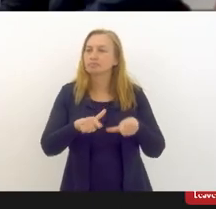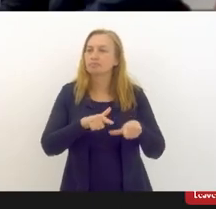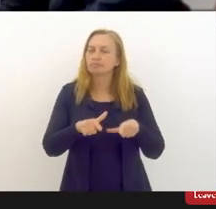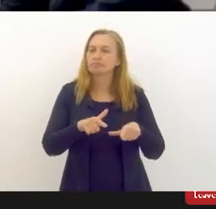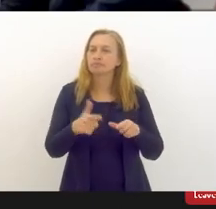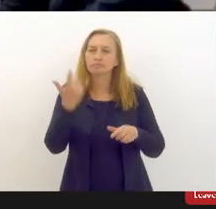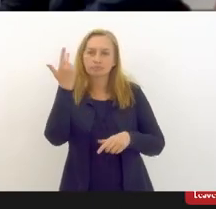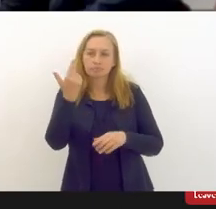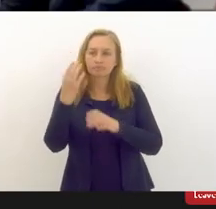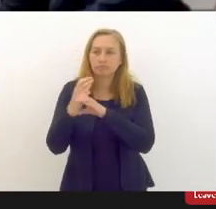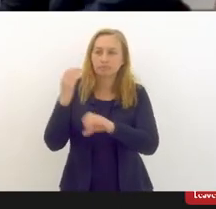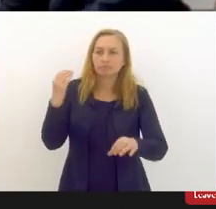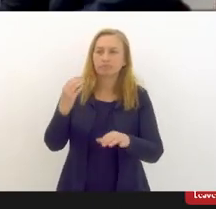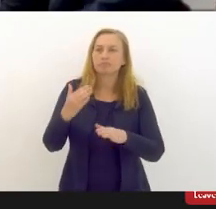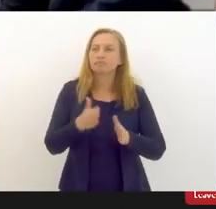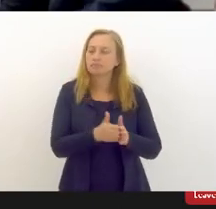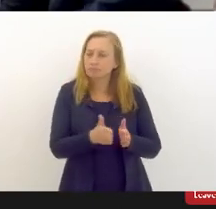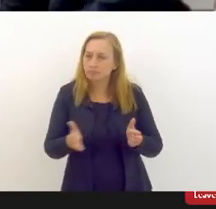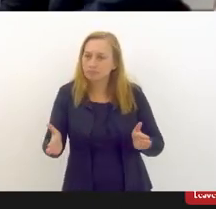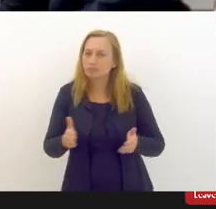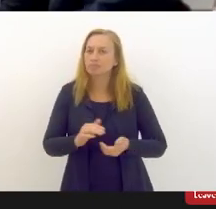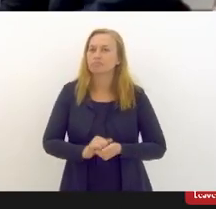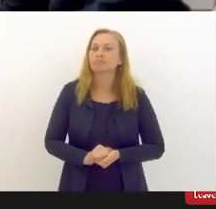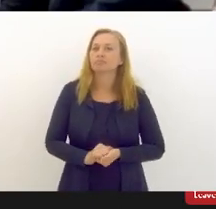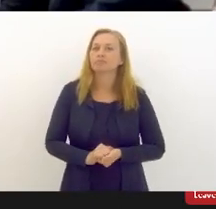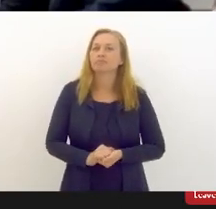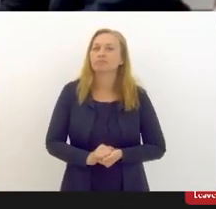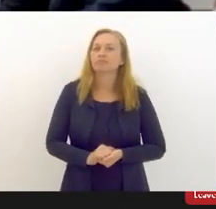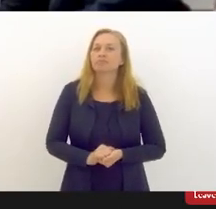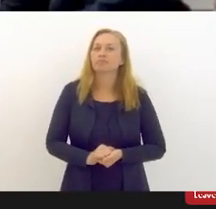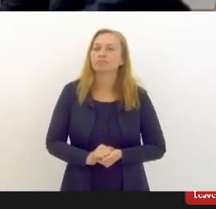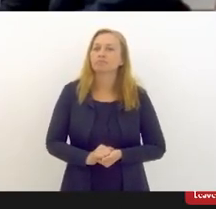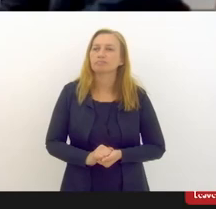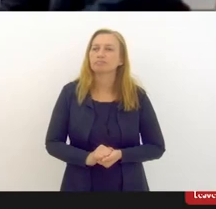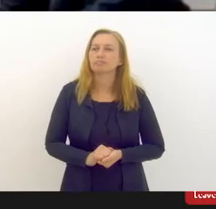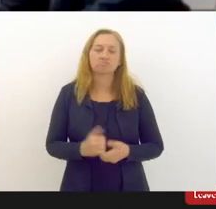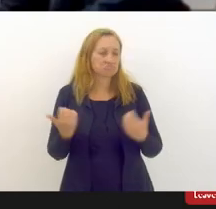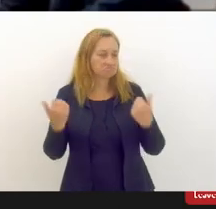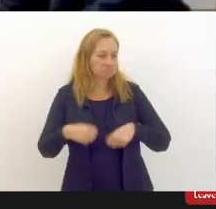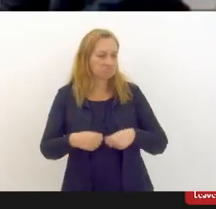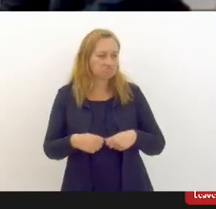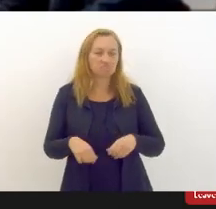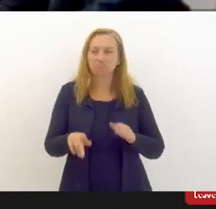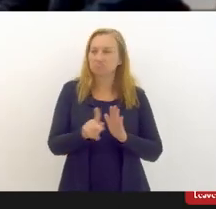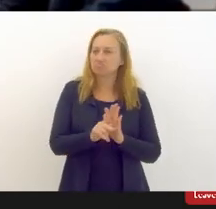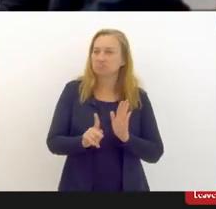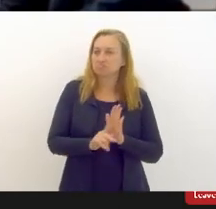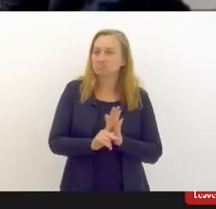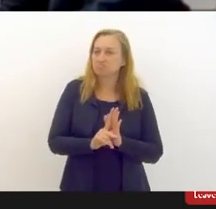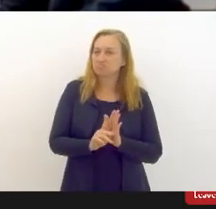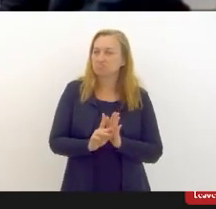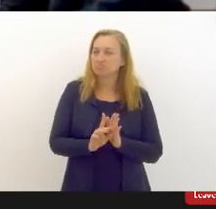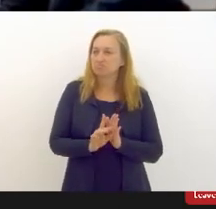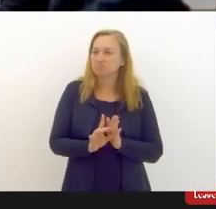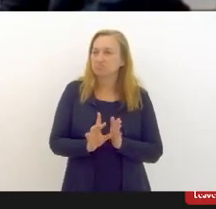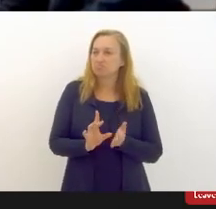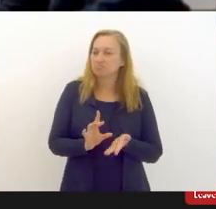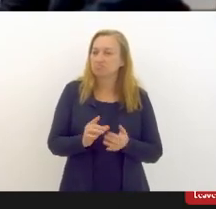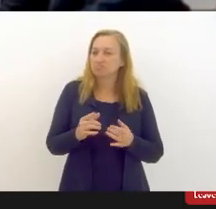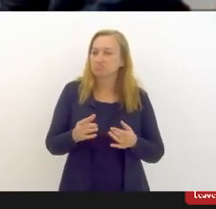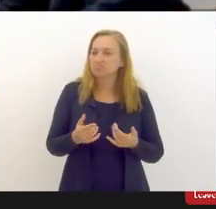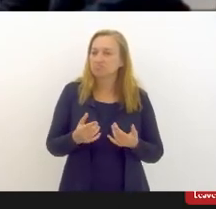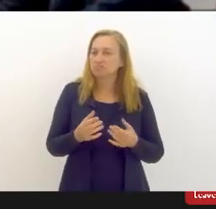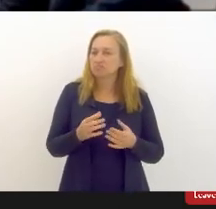engenharia. Então, é um processo que a gente não tem necessidade do projeto físico, efetivamente,